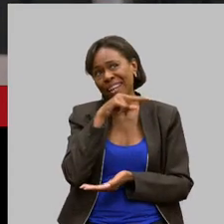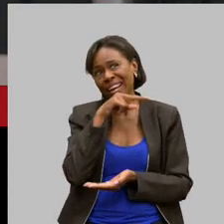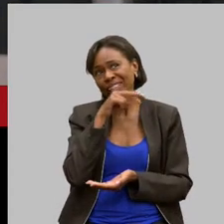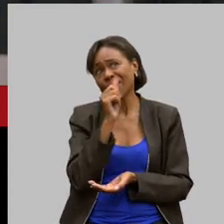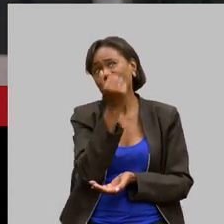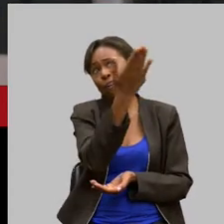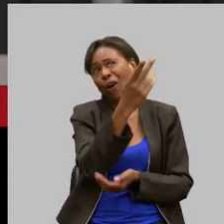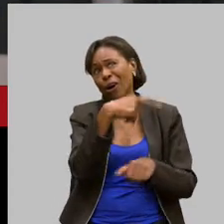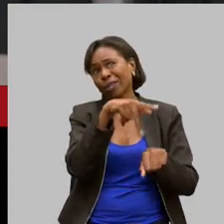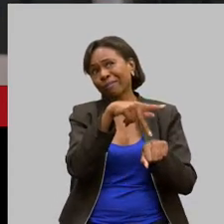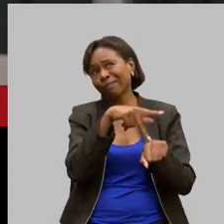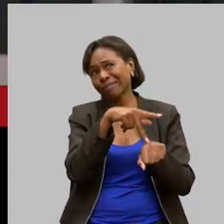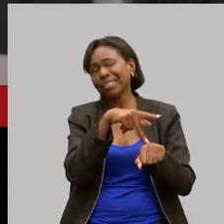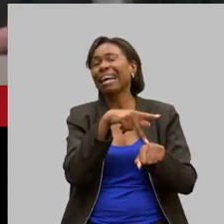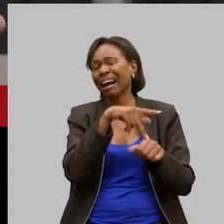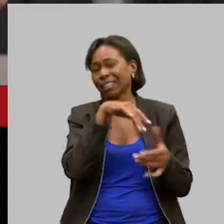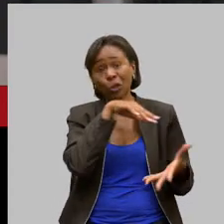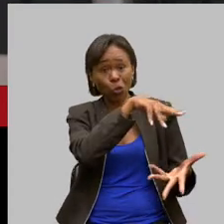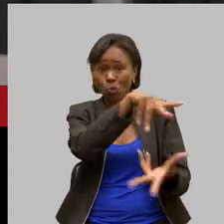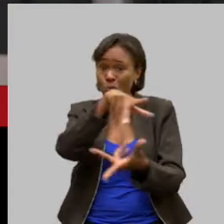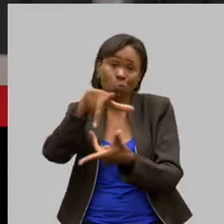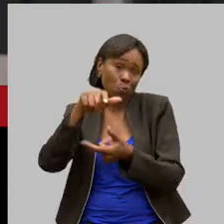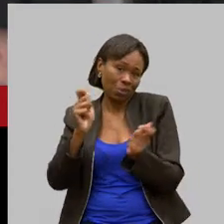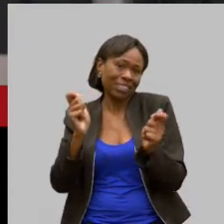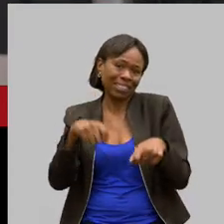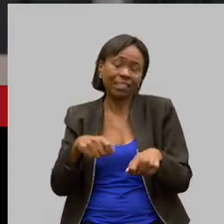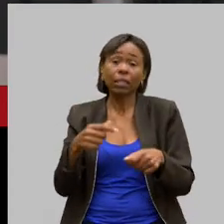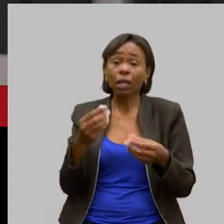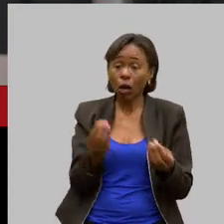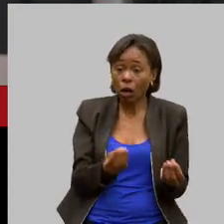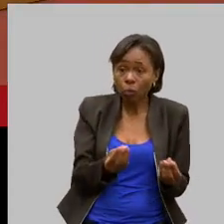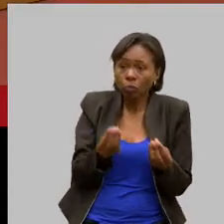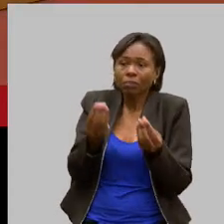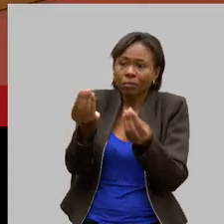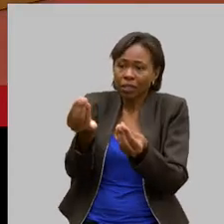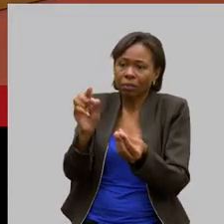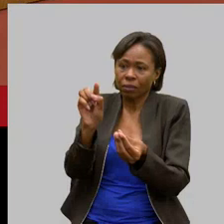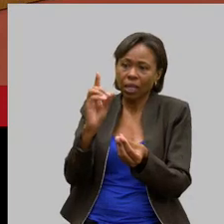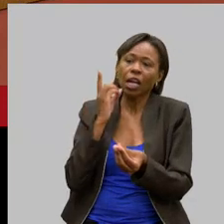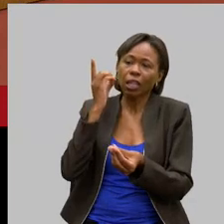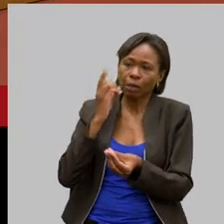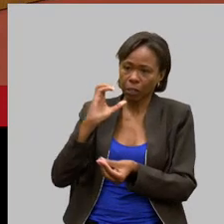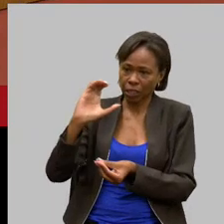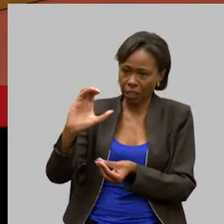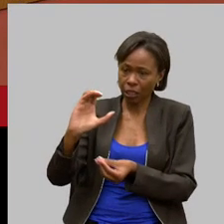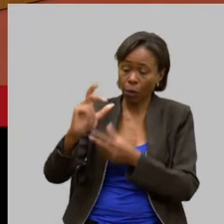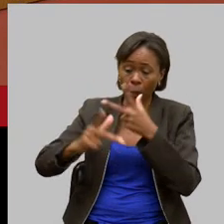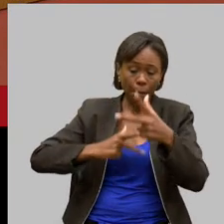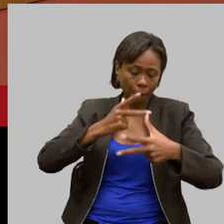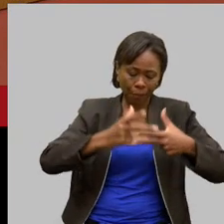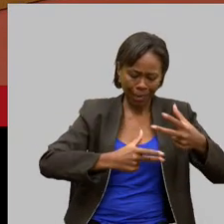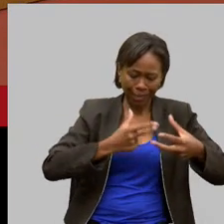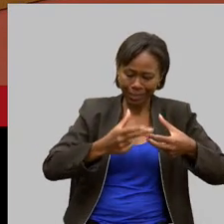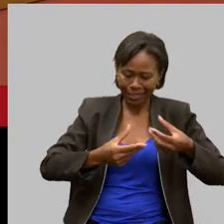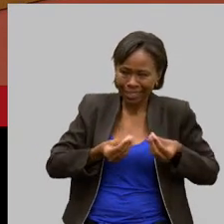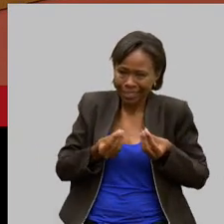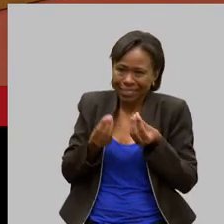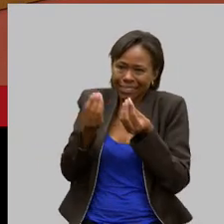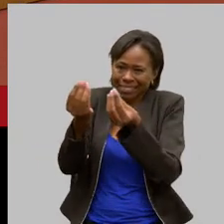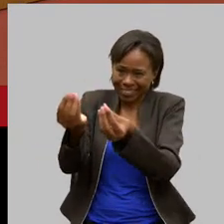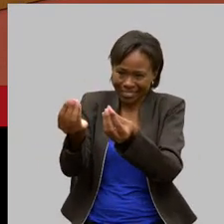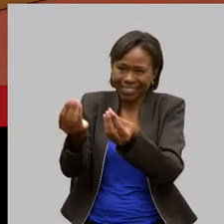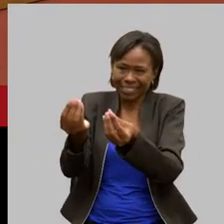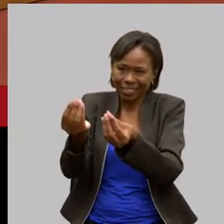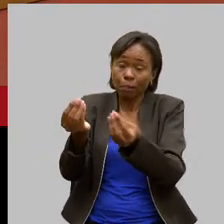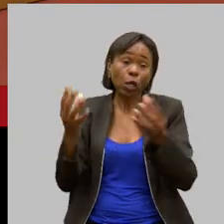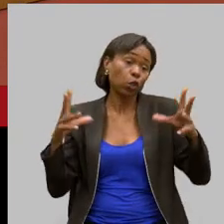Cristiano eu quero te entregar eu quero te entregar é é um presente é um presente para todos